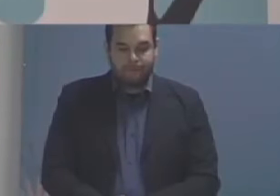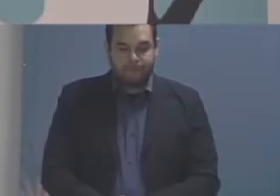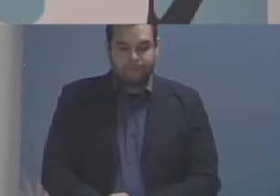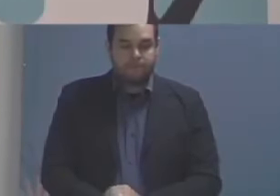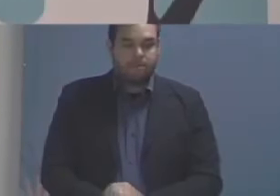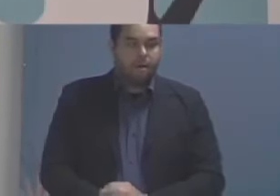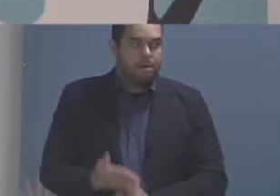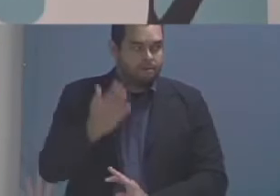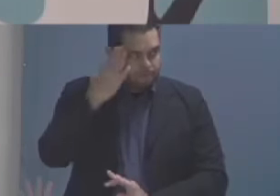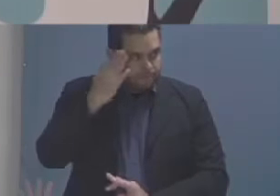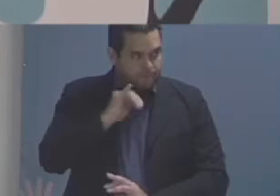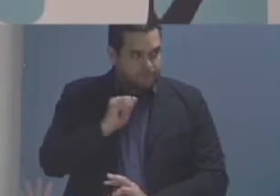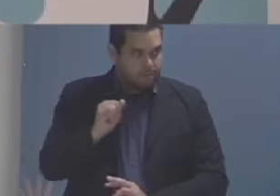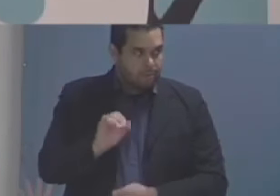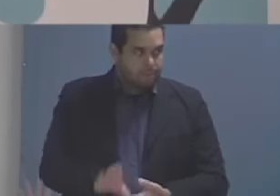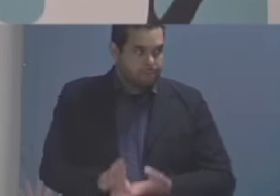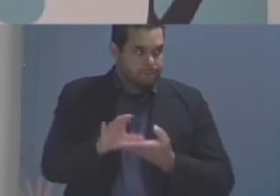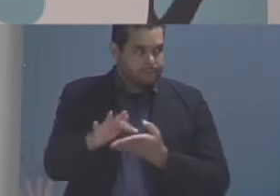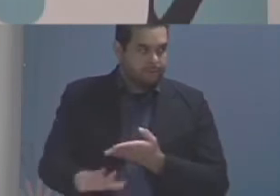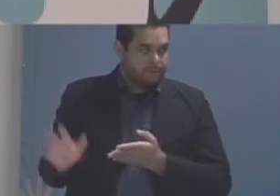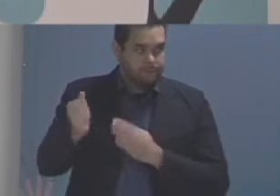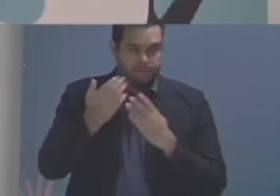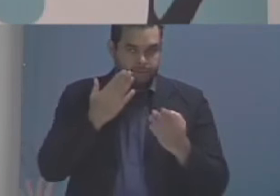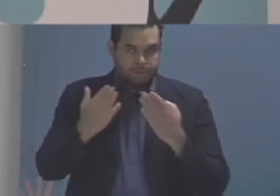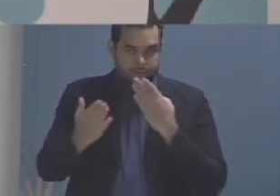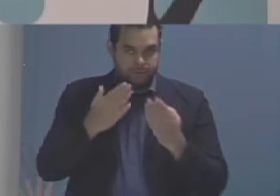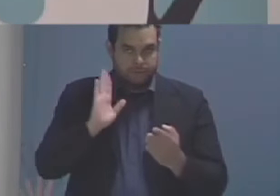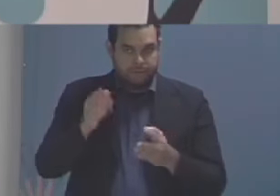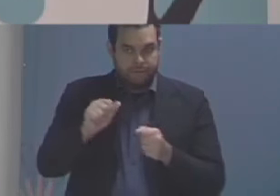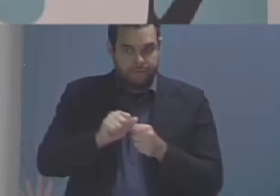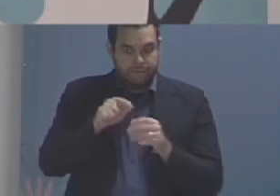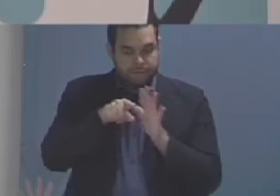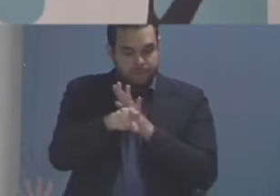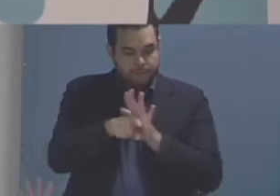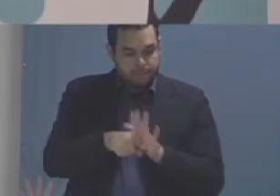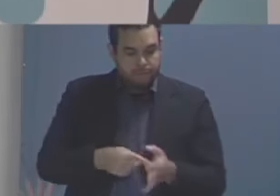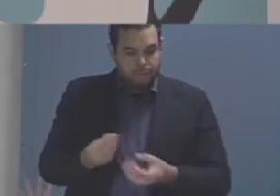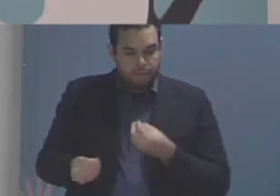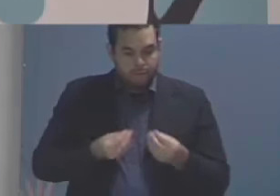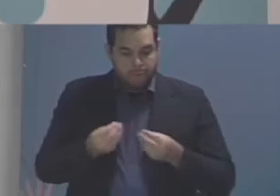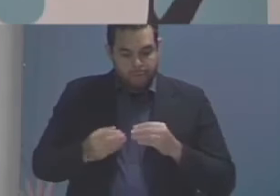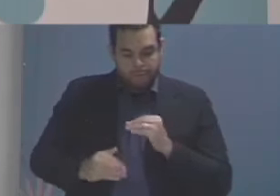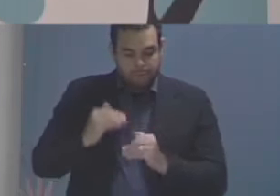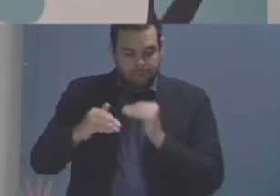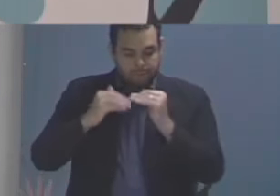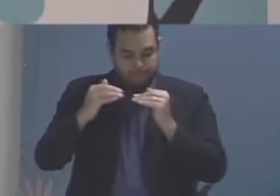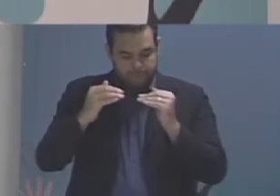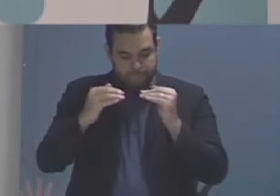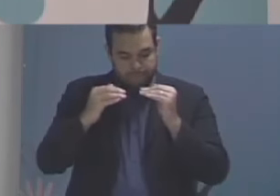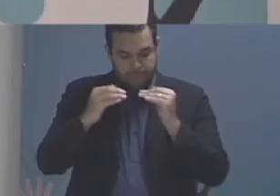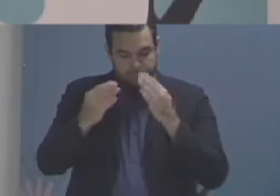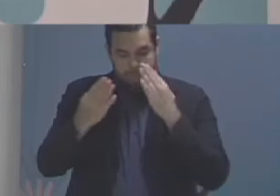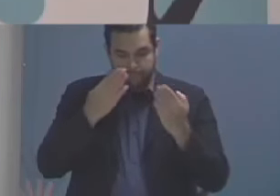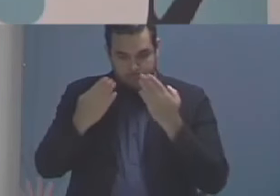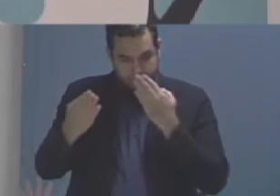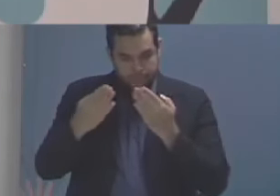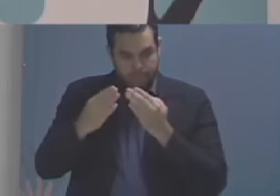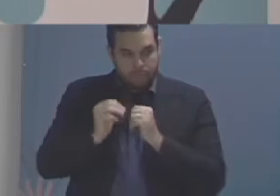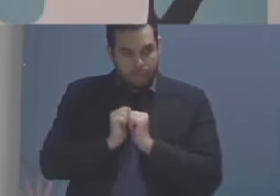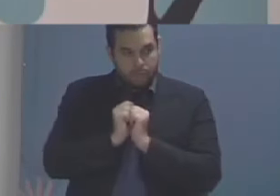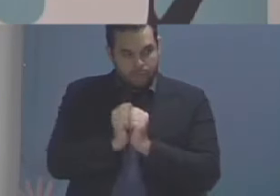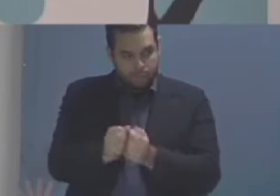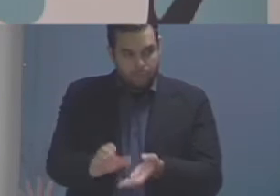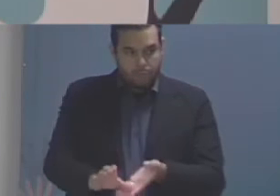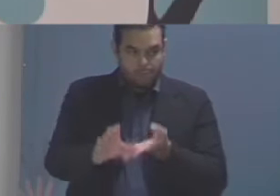Gostaria de saber se o Conselho Federal de Psicologia já realizou uma pesquisa sobre como é o envolvimento das psicólogas e dos psicólogos com o